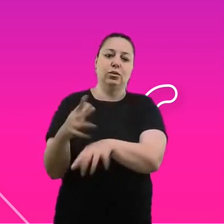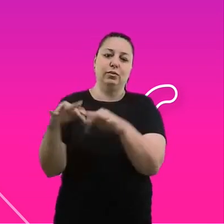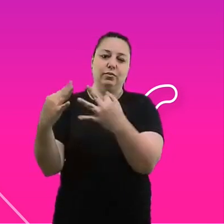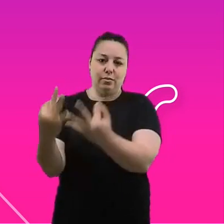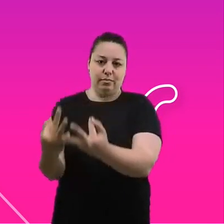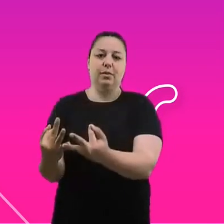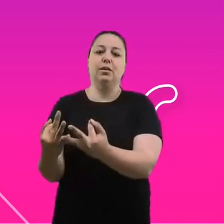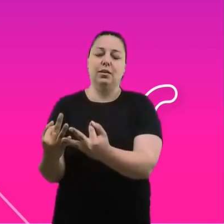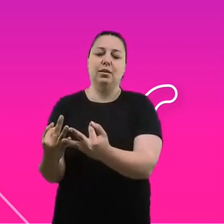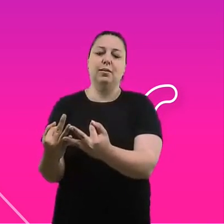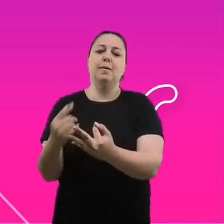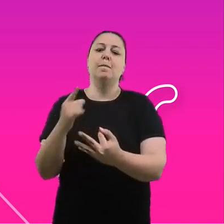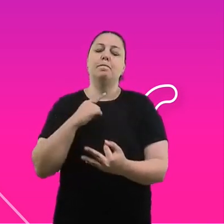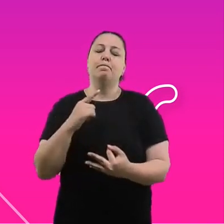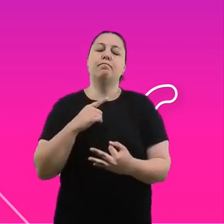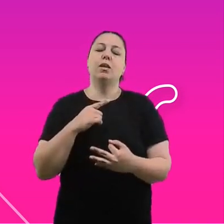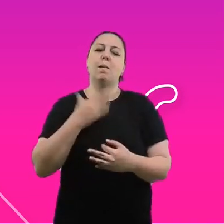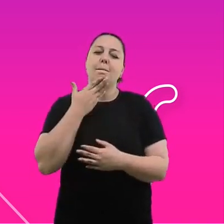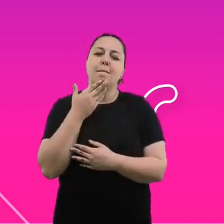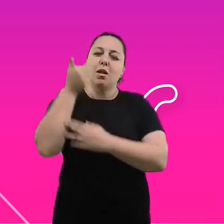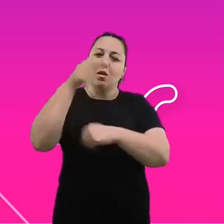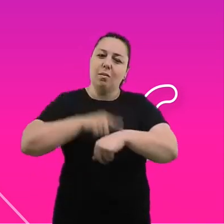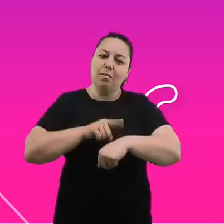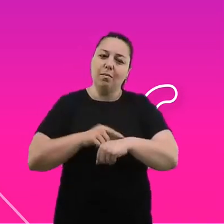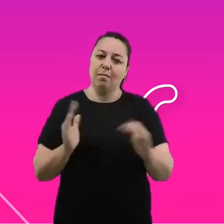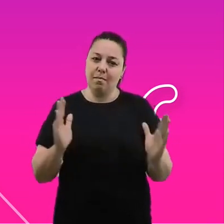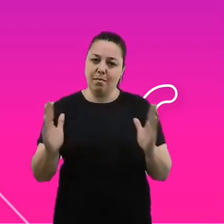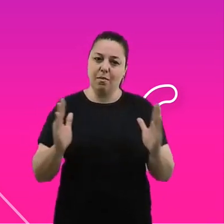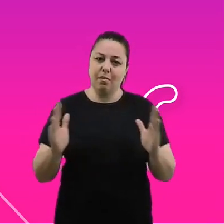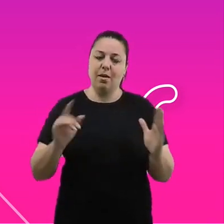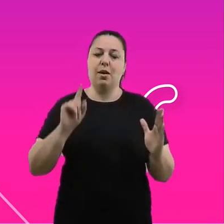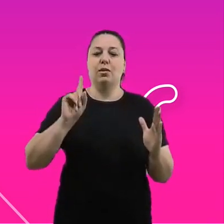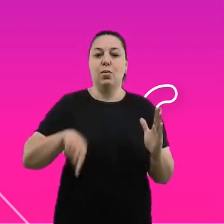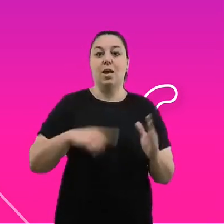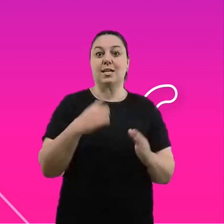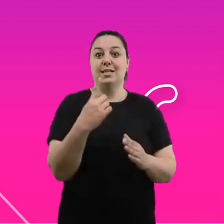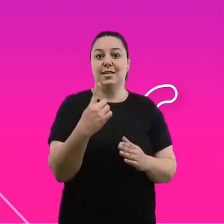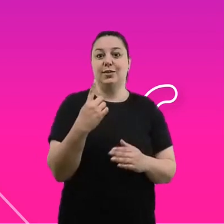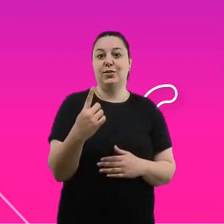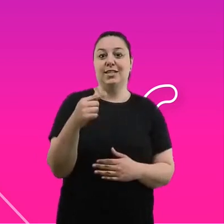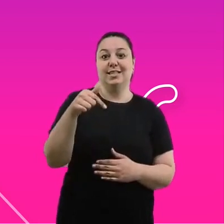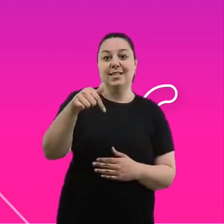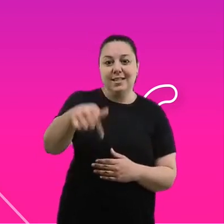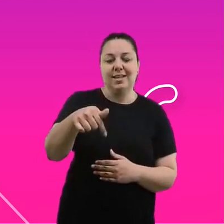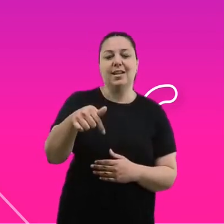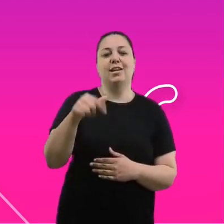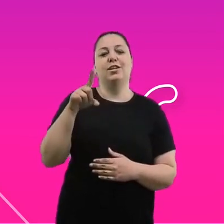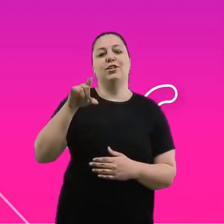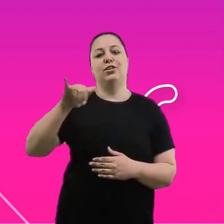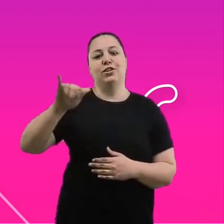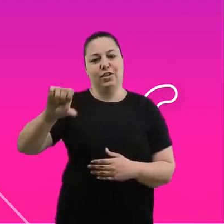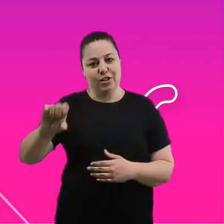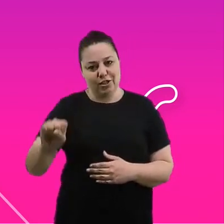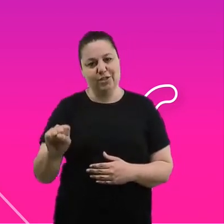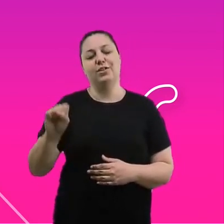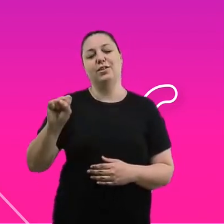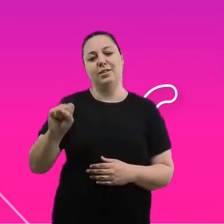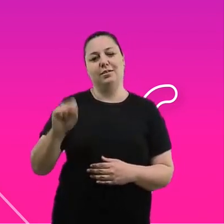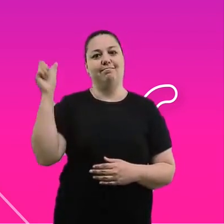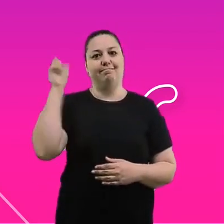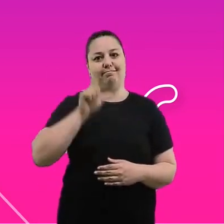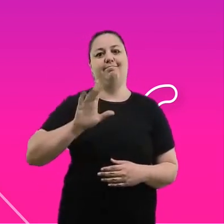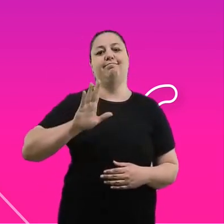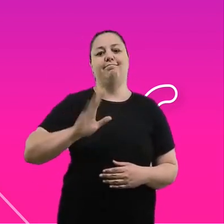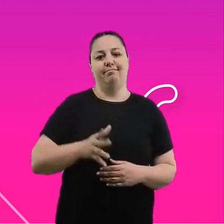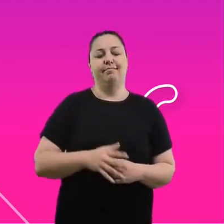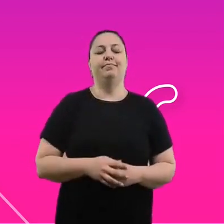mês pré-pandemia, onde se verificou 117 dias o tempo médio de tramitação desse processo. Mas o que